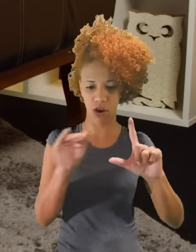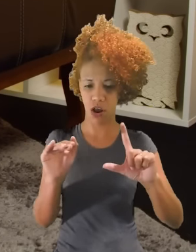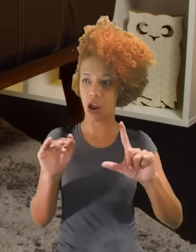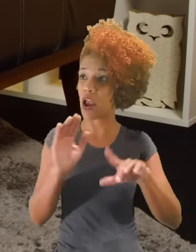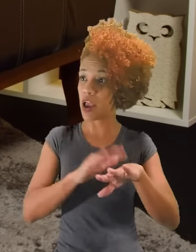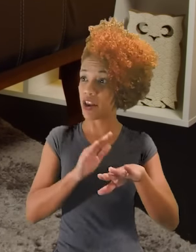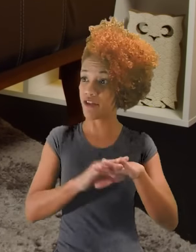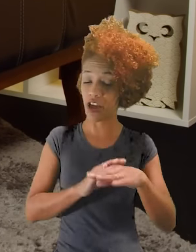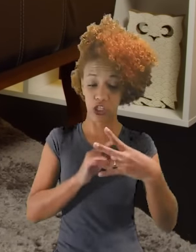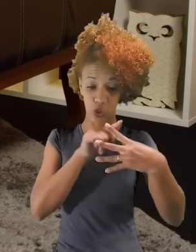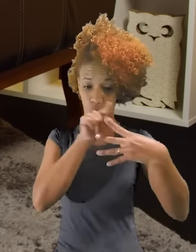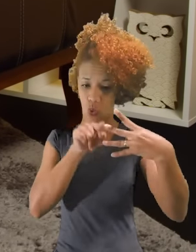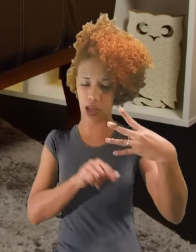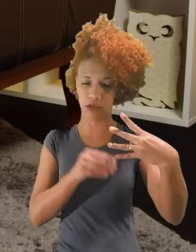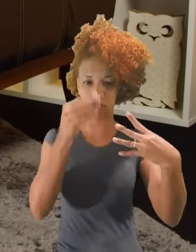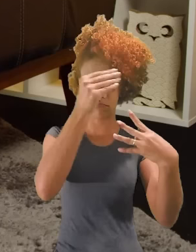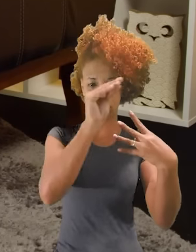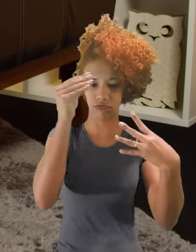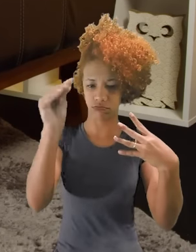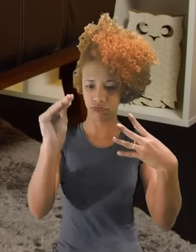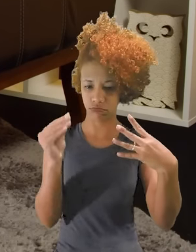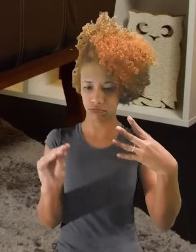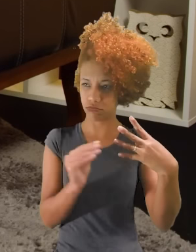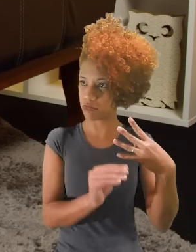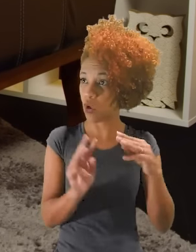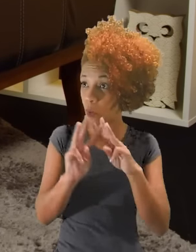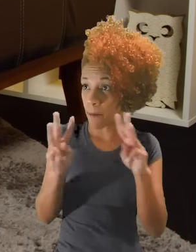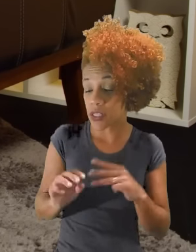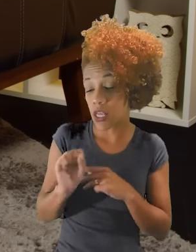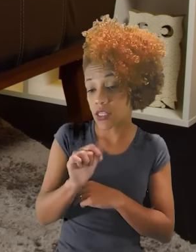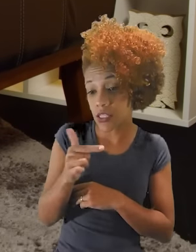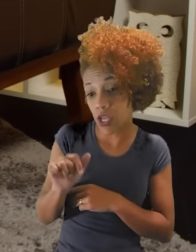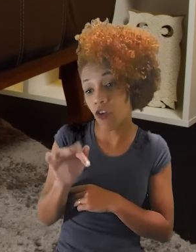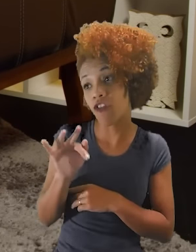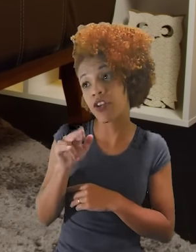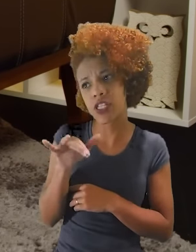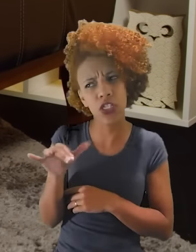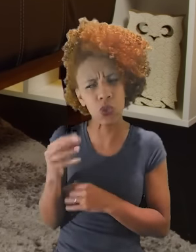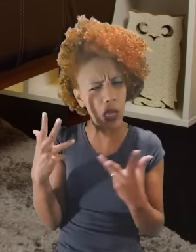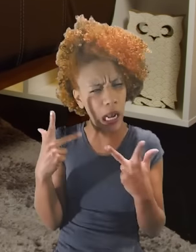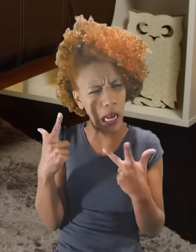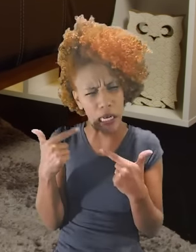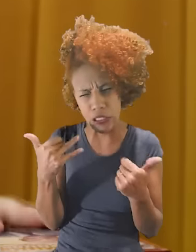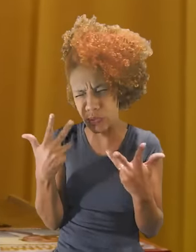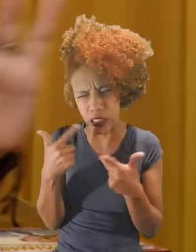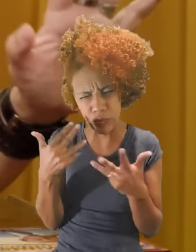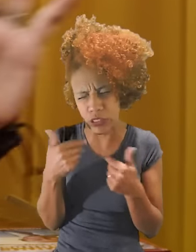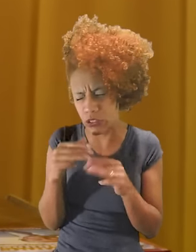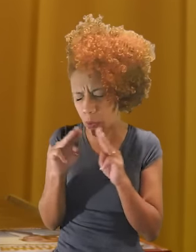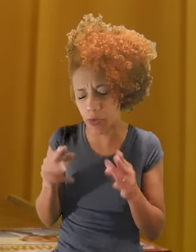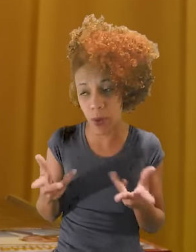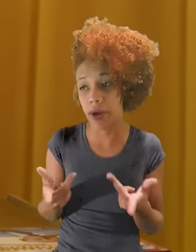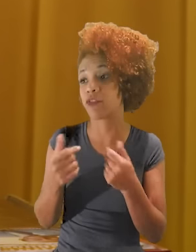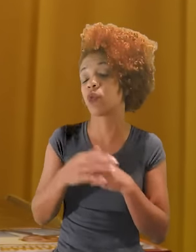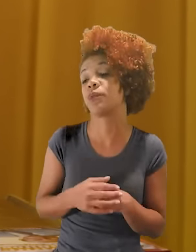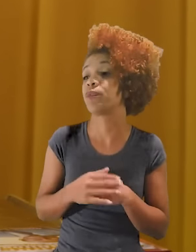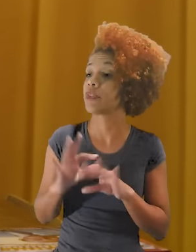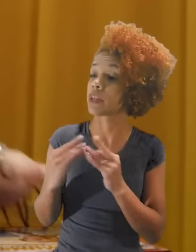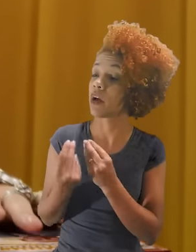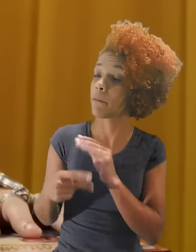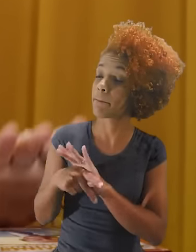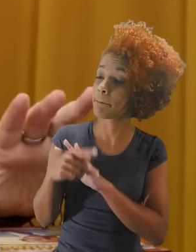Mickey. Tá lá, tá exposto até... Imagina quanto vale isso no museu, fica em São Francisco. Lindo pra cacete, assim, puta. Lindo, lindo, museu maravilhoso, cara. E